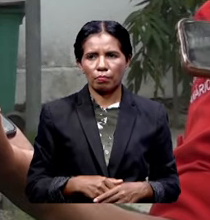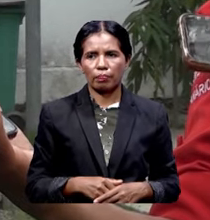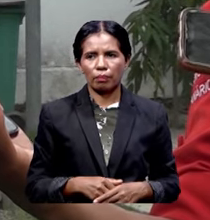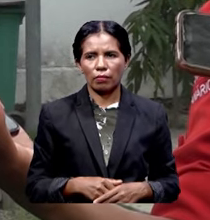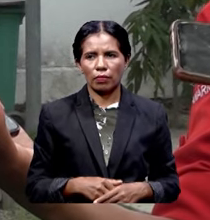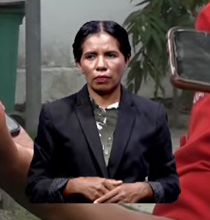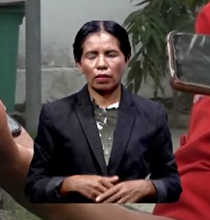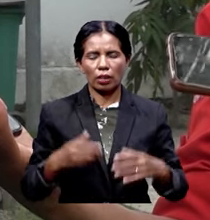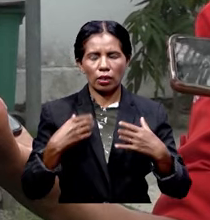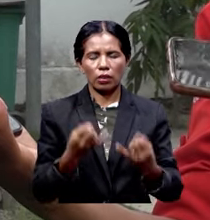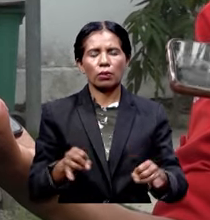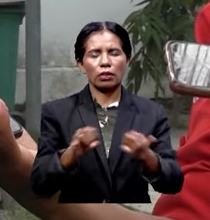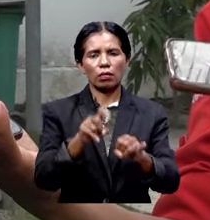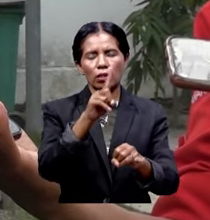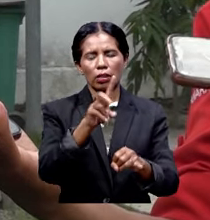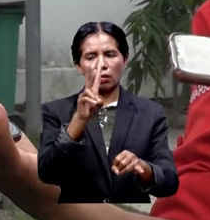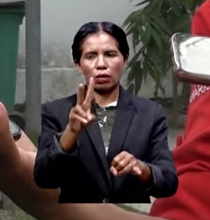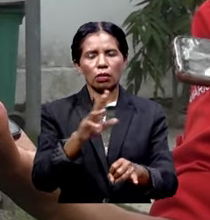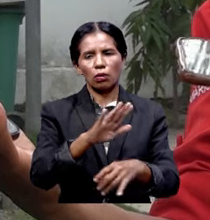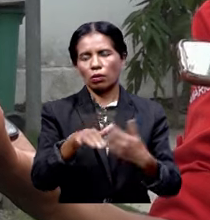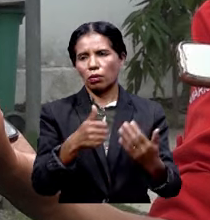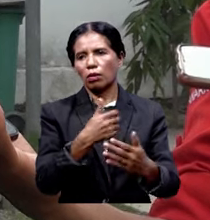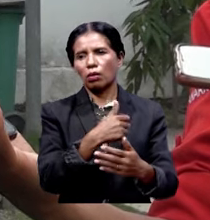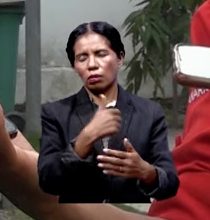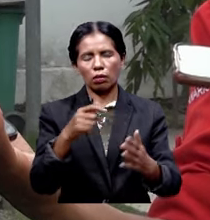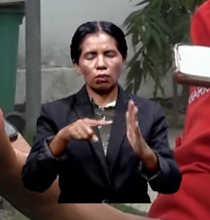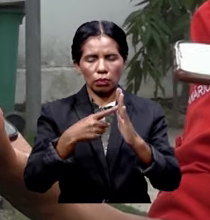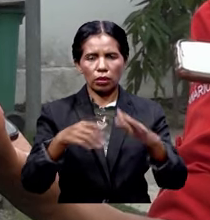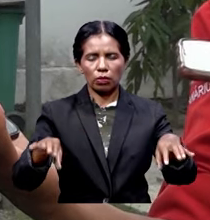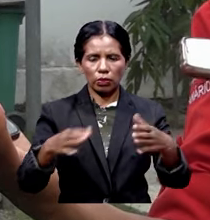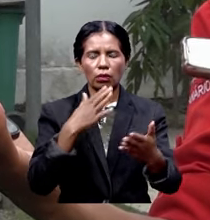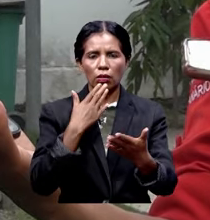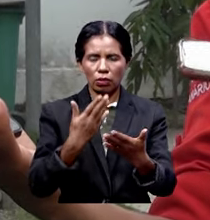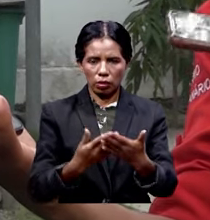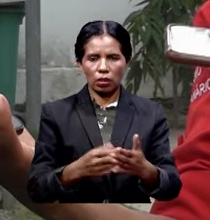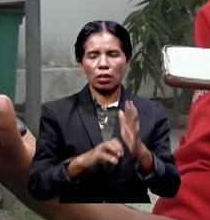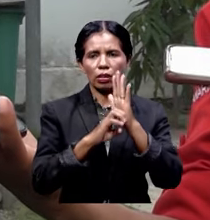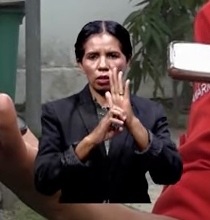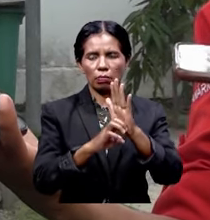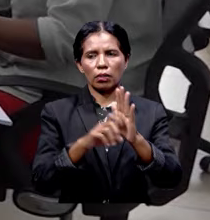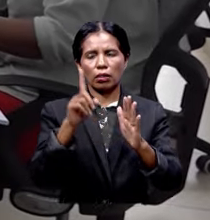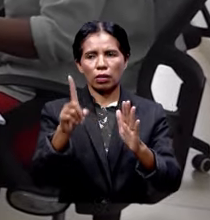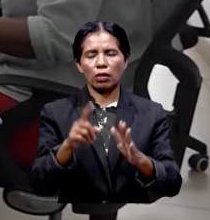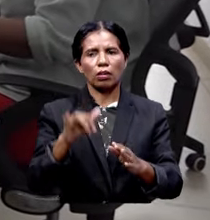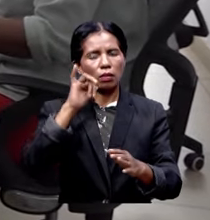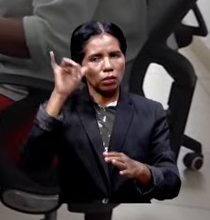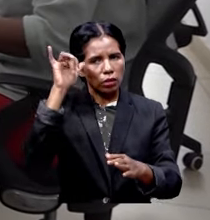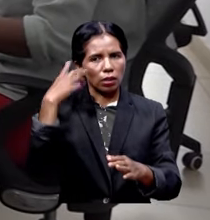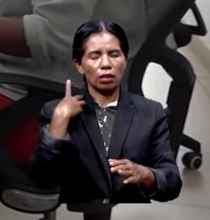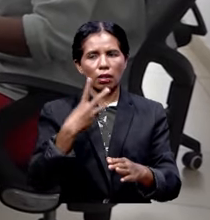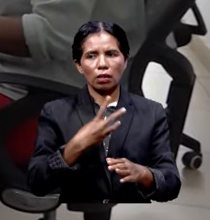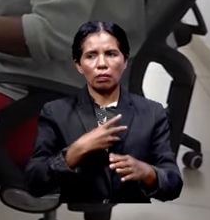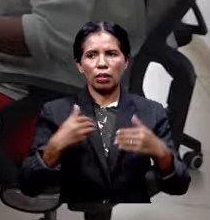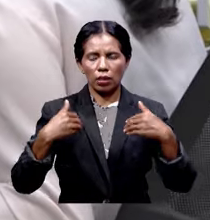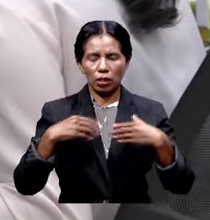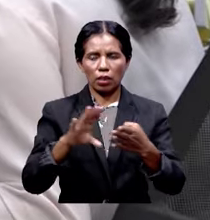ia de tin sam ida karua mas maior parte ne ahono ha hu serviço ho dia kona exemplo ida maka ate hosek ami ihona